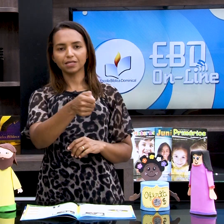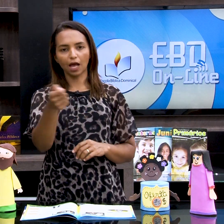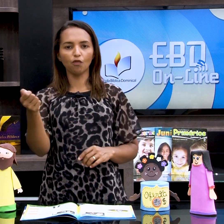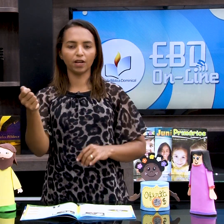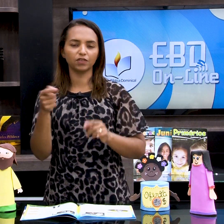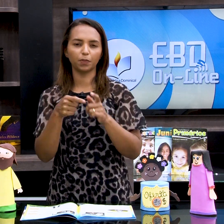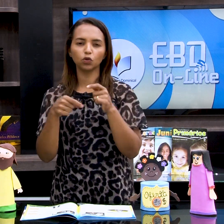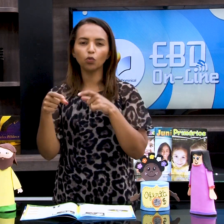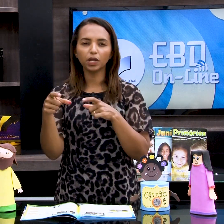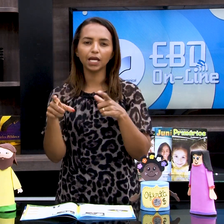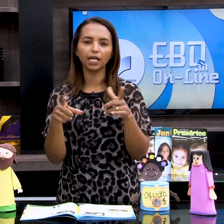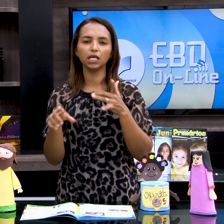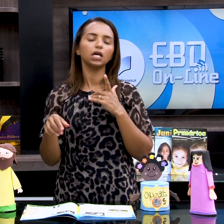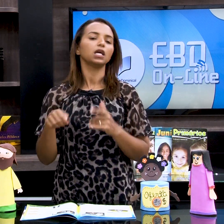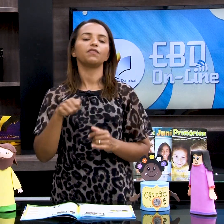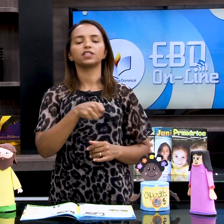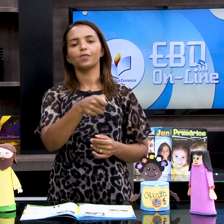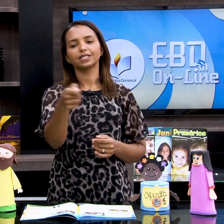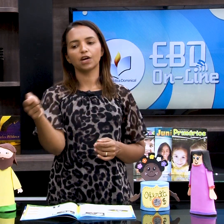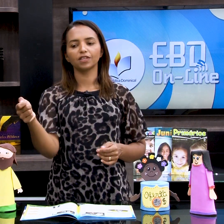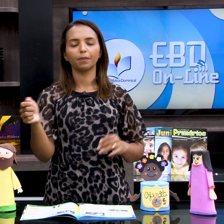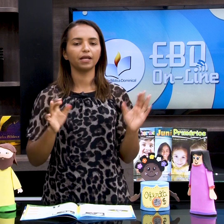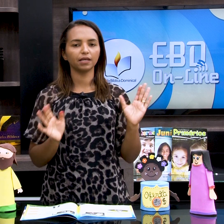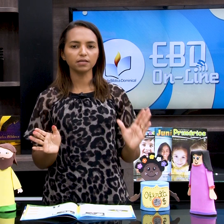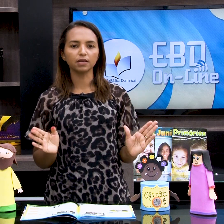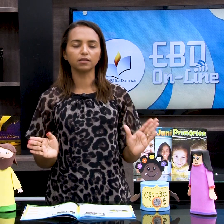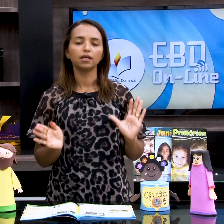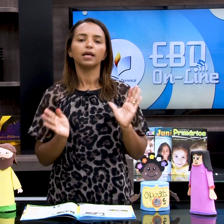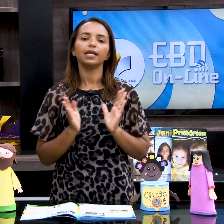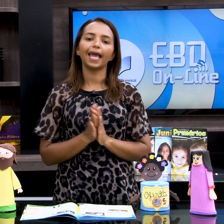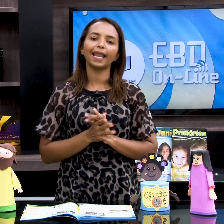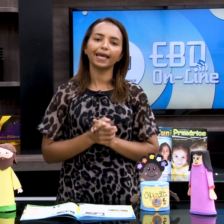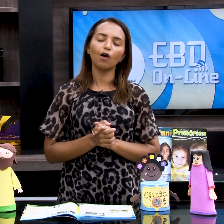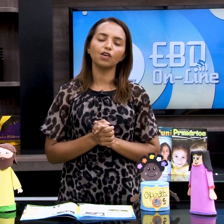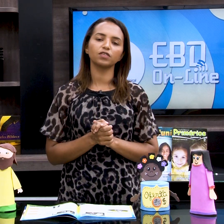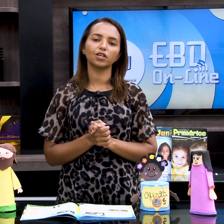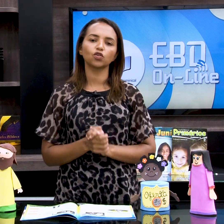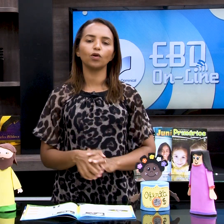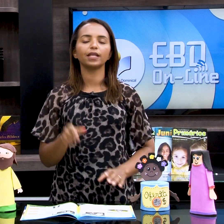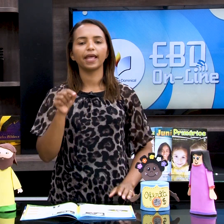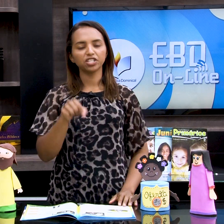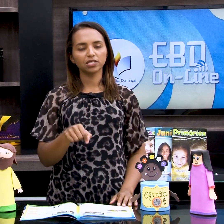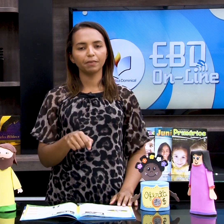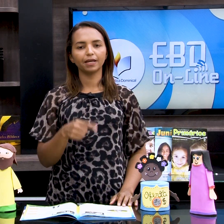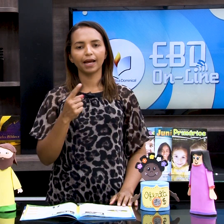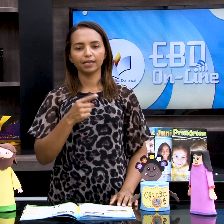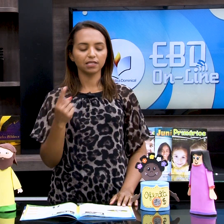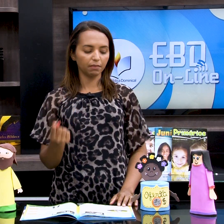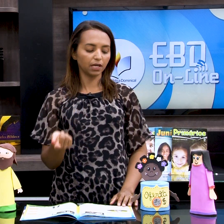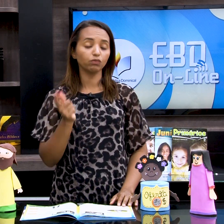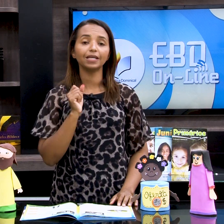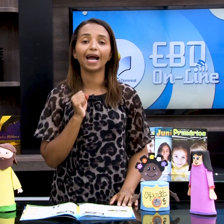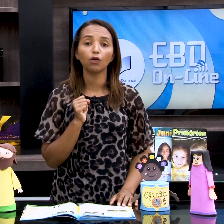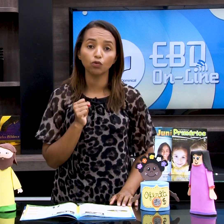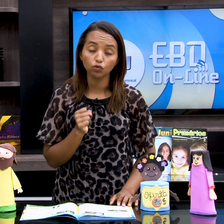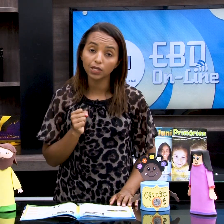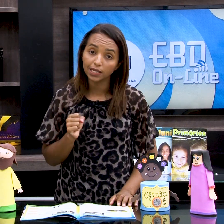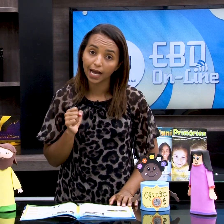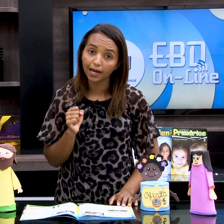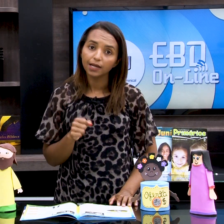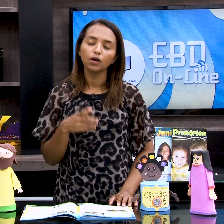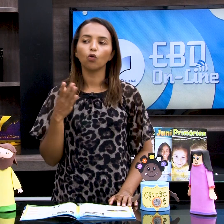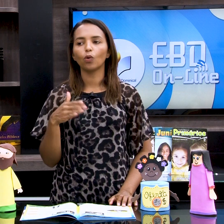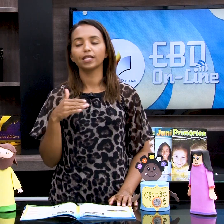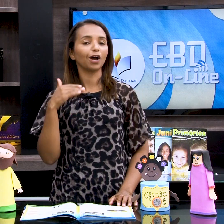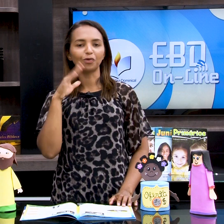a própria salva né Você pode cobrir ali e fazer uma salva também é interessante e é legal que você escolha nesta semana cada semana um diácono do